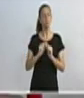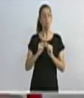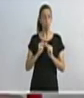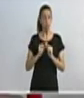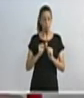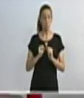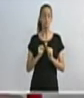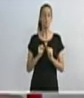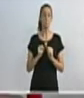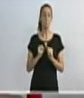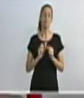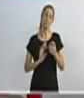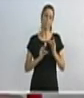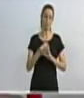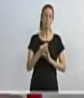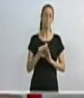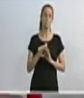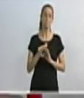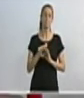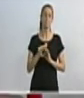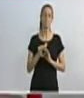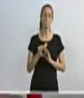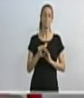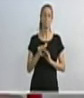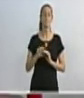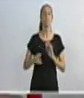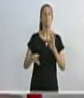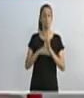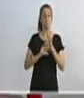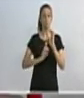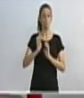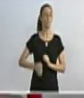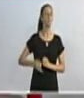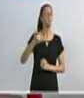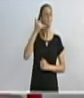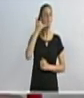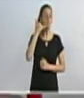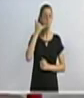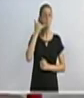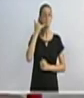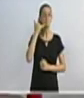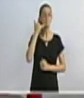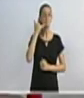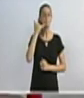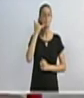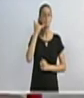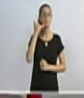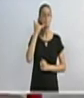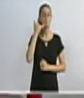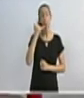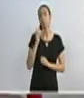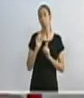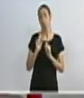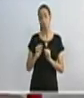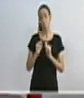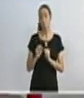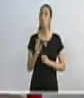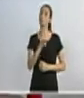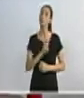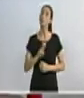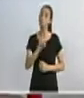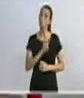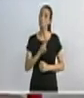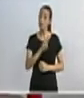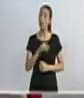técnico, de operação da telefonia, que possam ser eventualmente utilizados, e